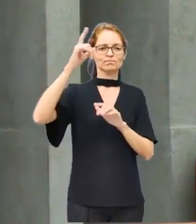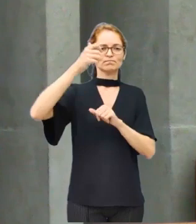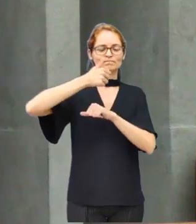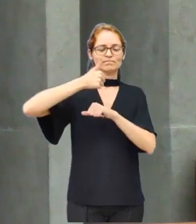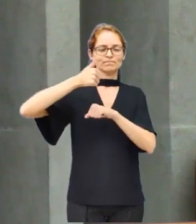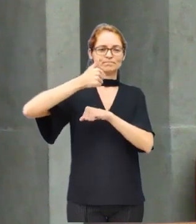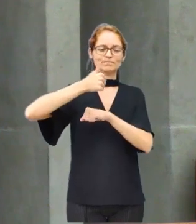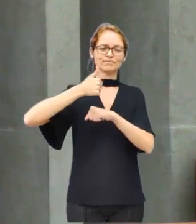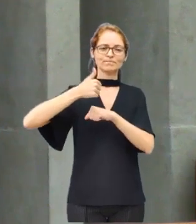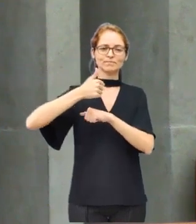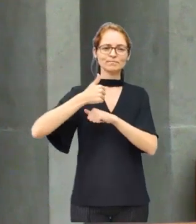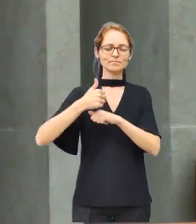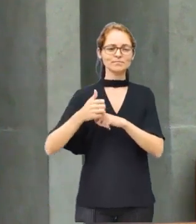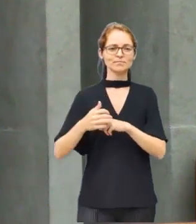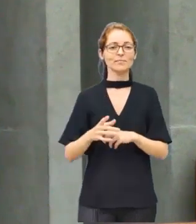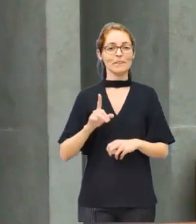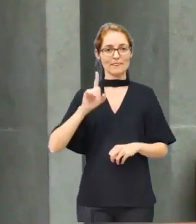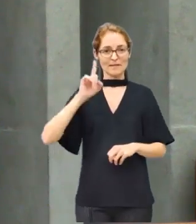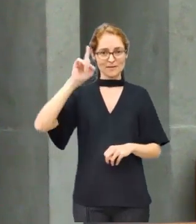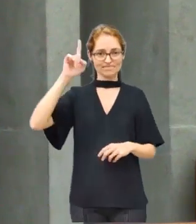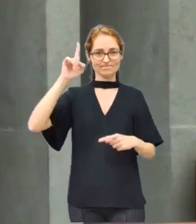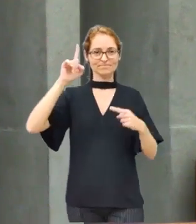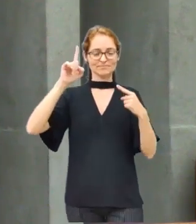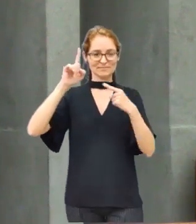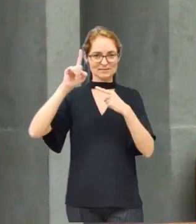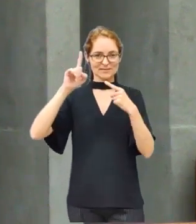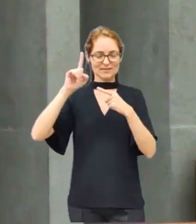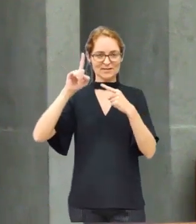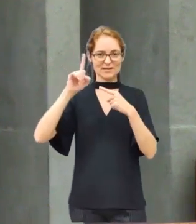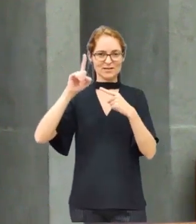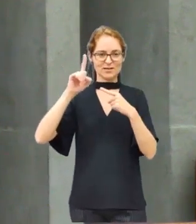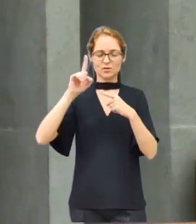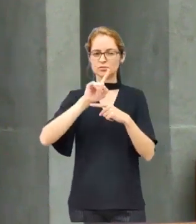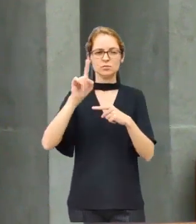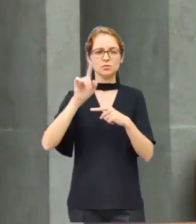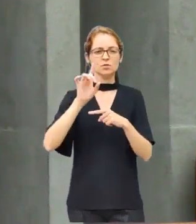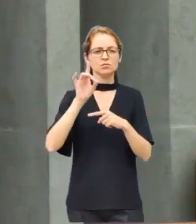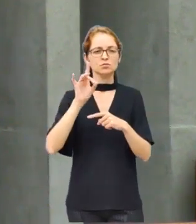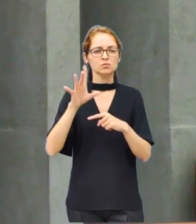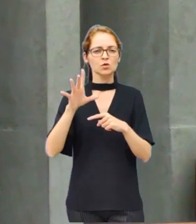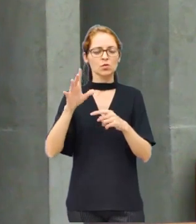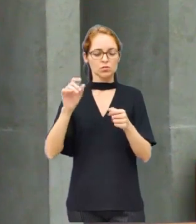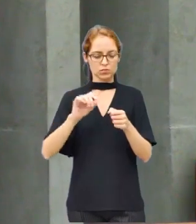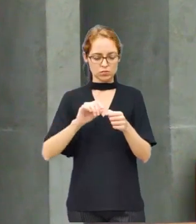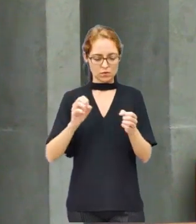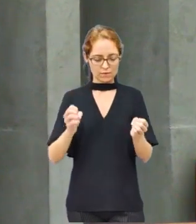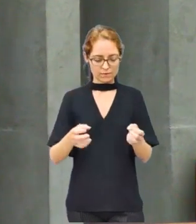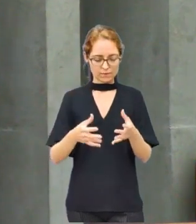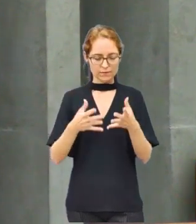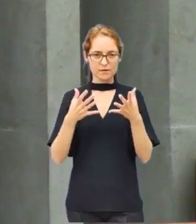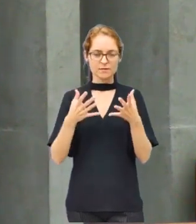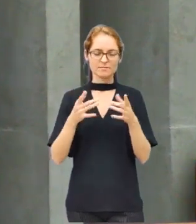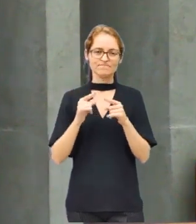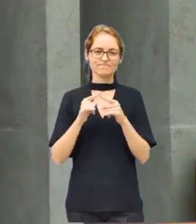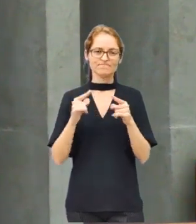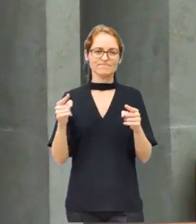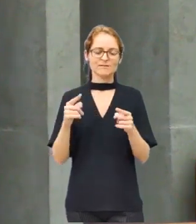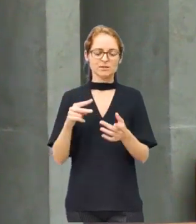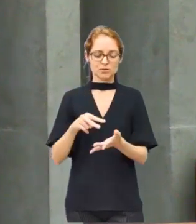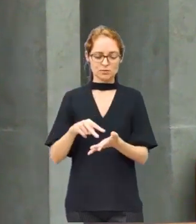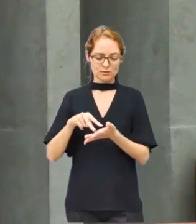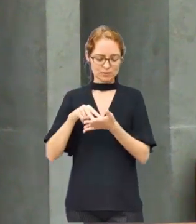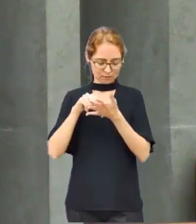soberano. Deus é não só o Criador, mas Ele conduzindo,